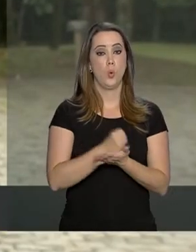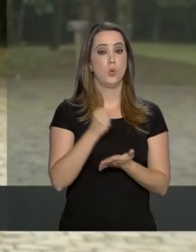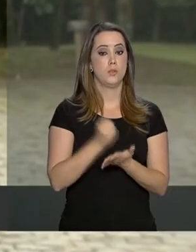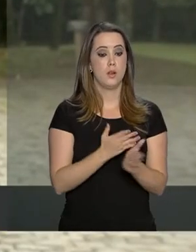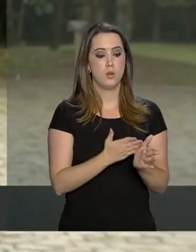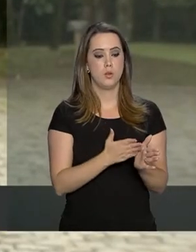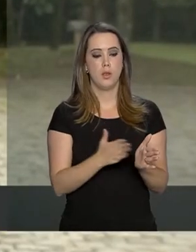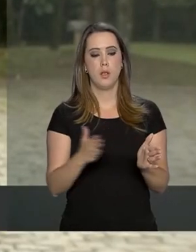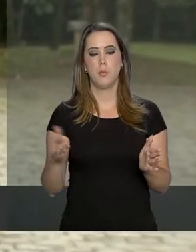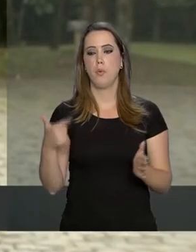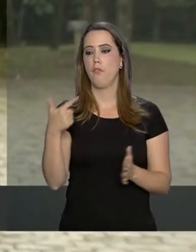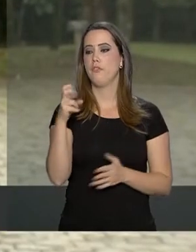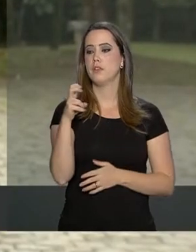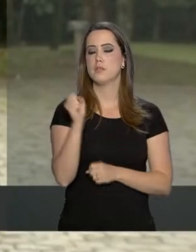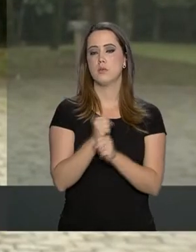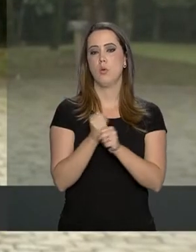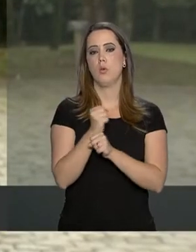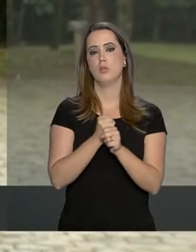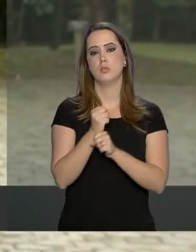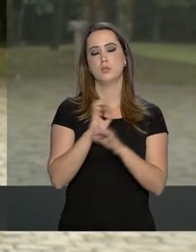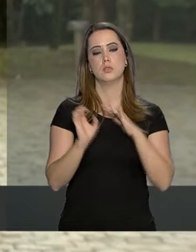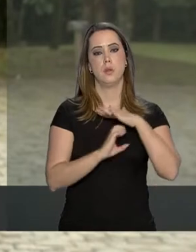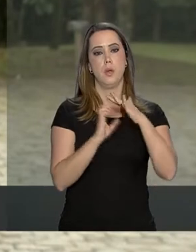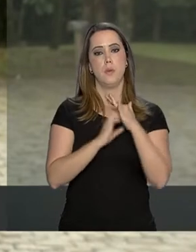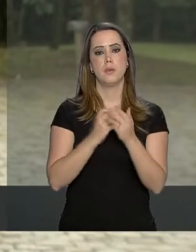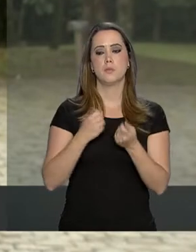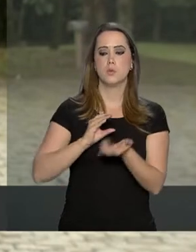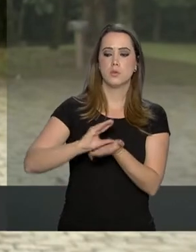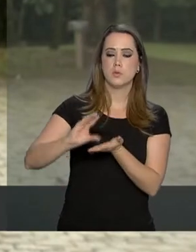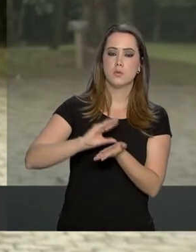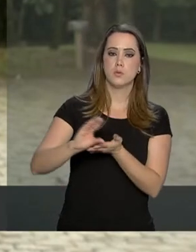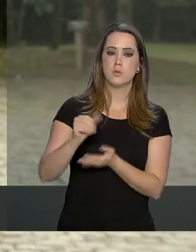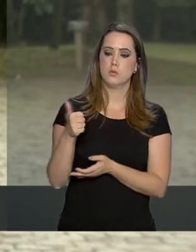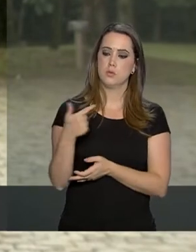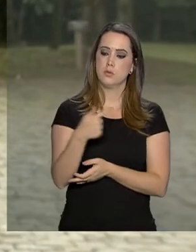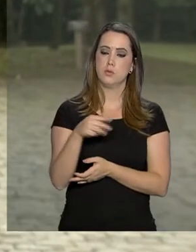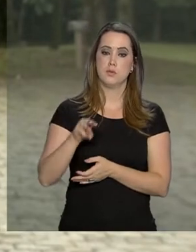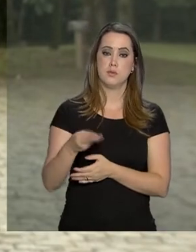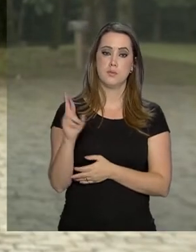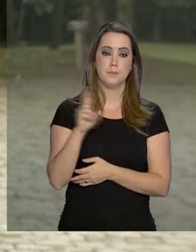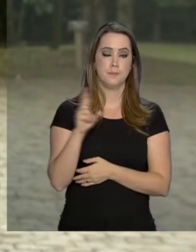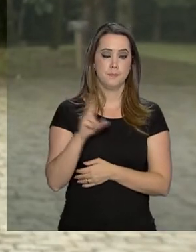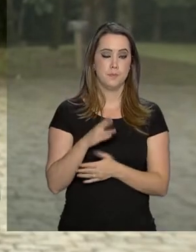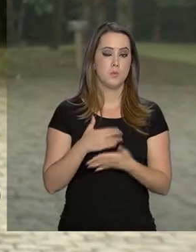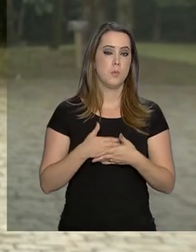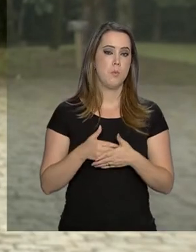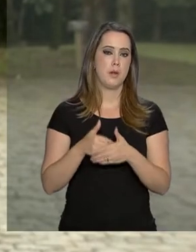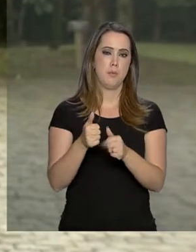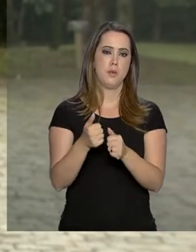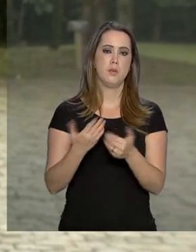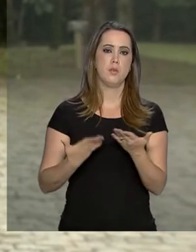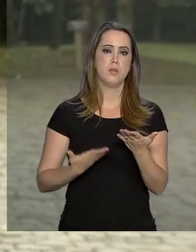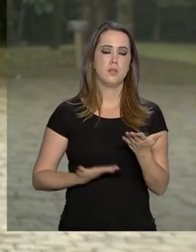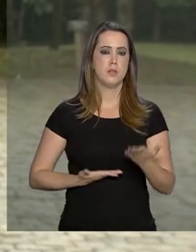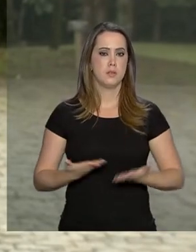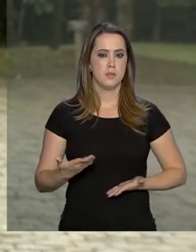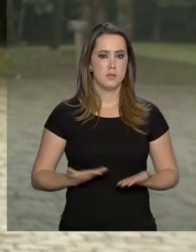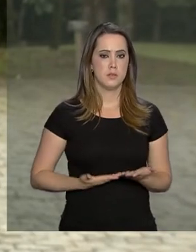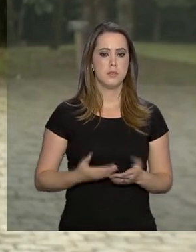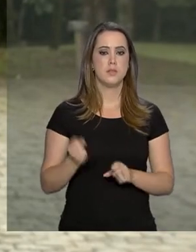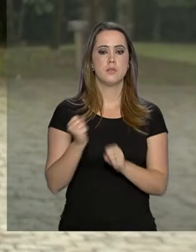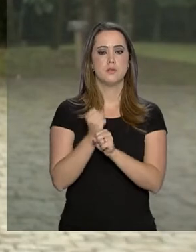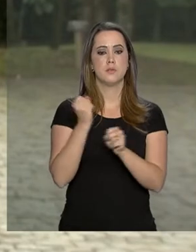de 25 anos nesse período a empresa vai investir 17 milhões de reais para melhorar os serviços ea infraestrutura